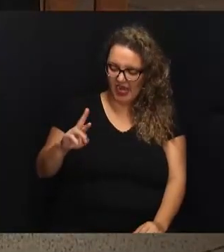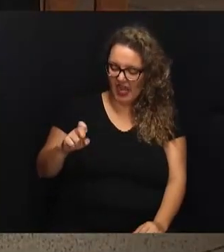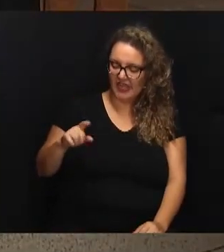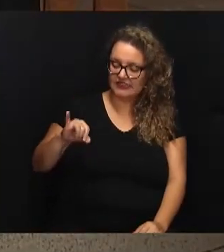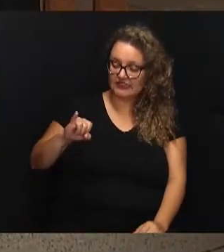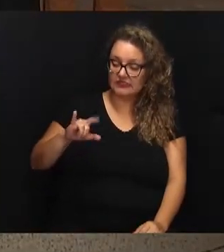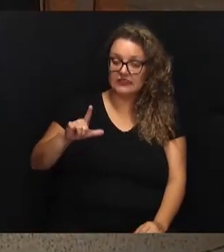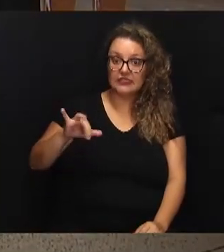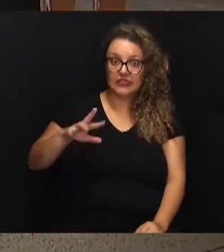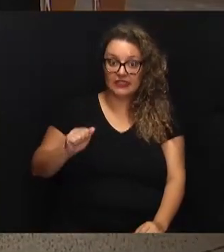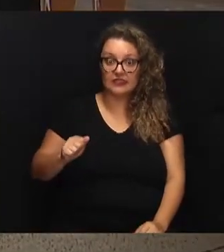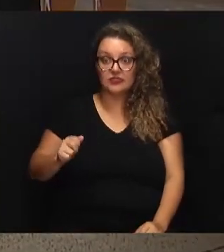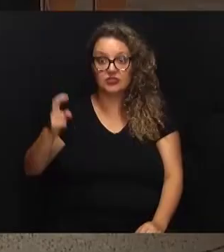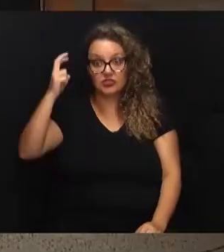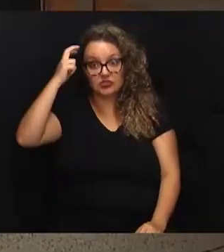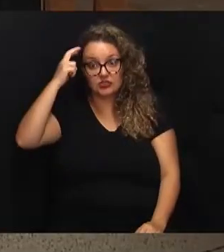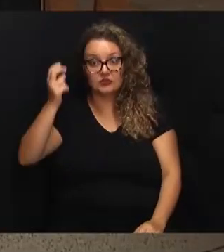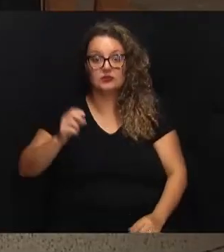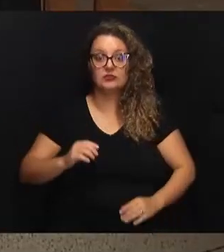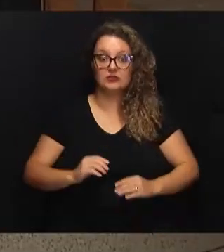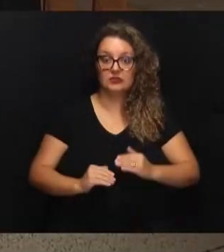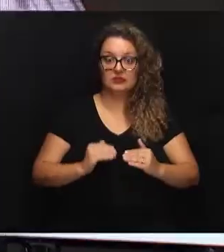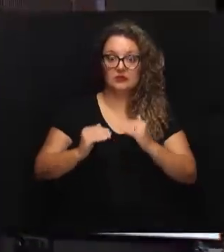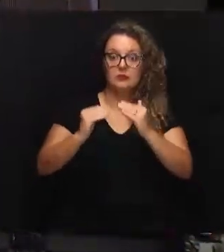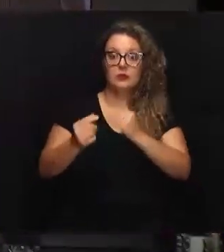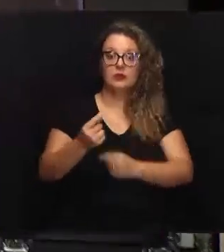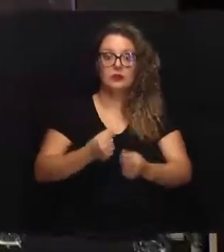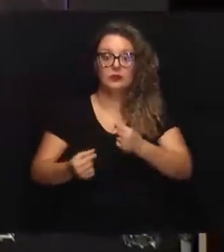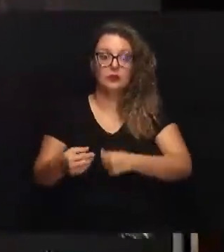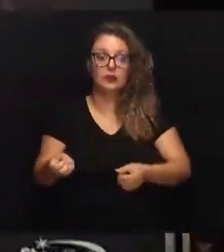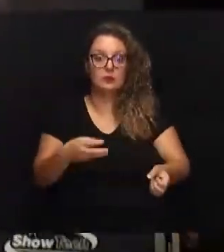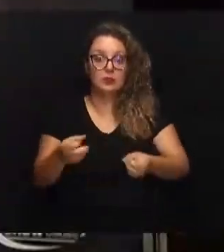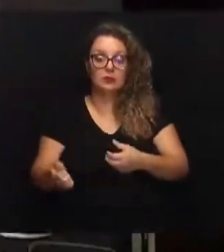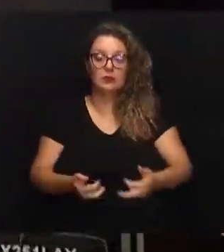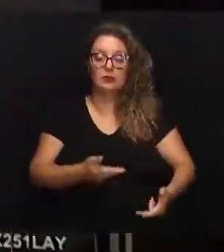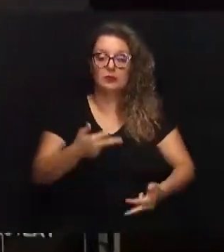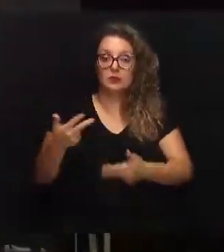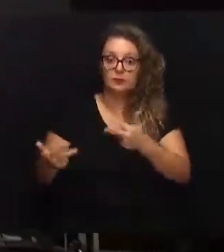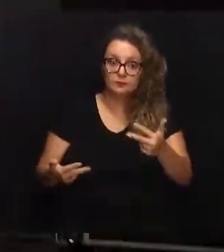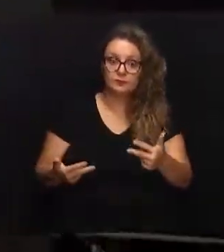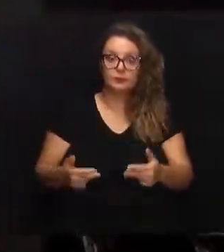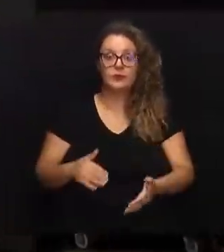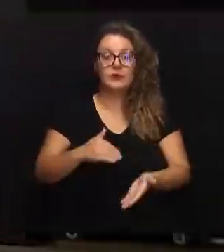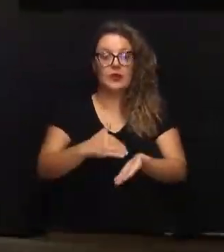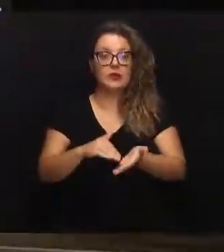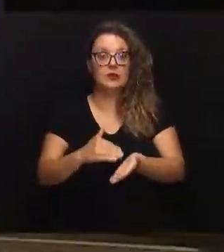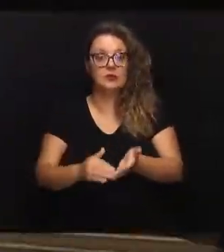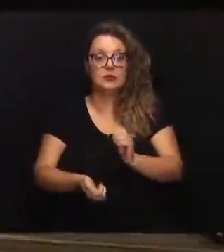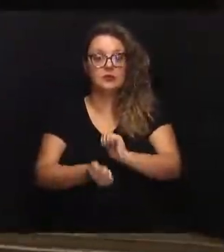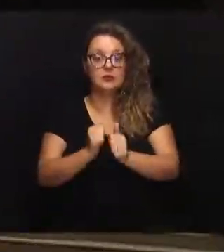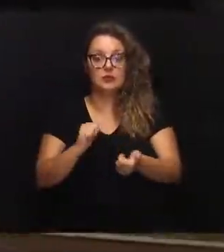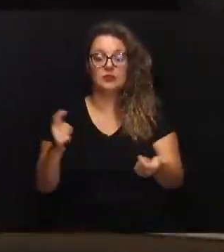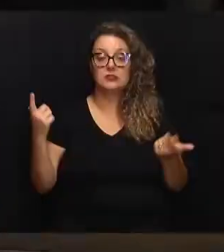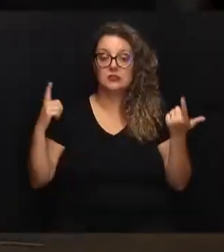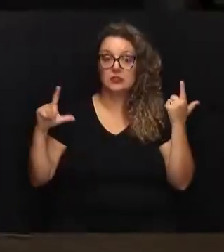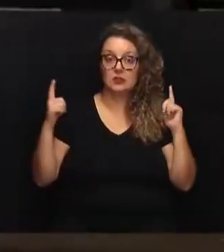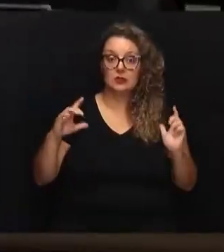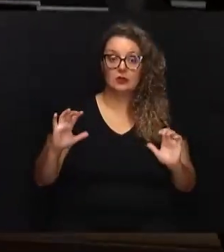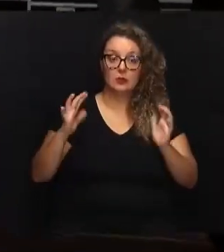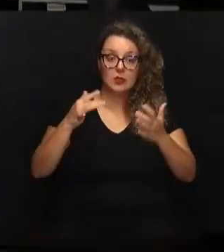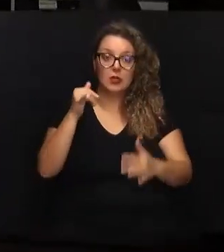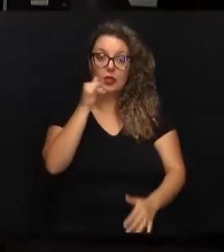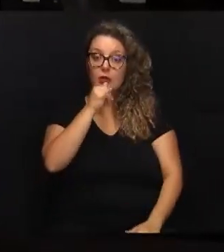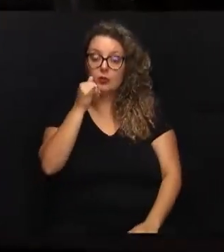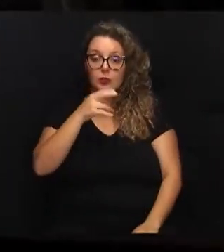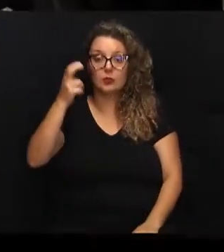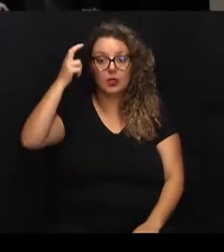de Desenvolvimento Econômico, Tecnologia e Inovação e de Secretaria de Esportes e Lazer, o evento comemora a cultura da Itália